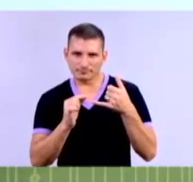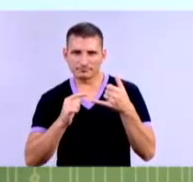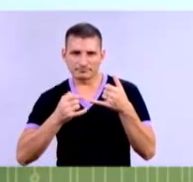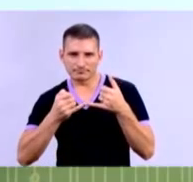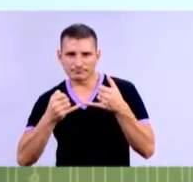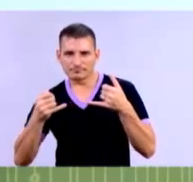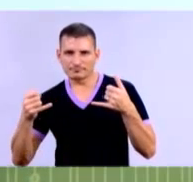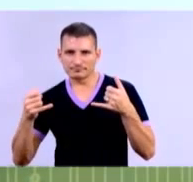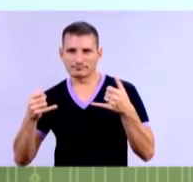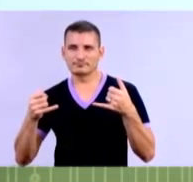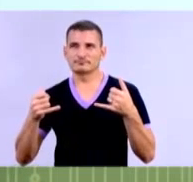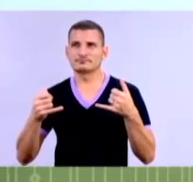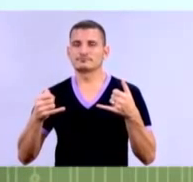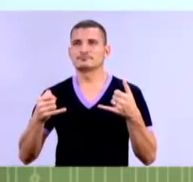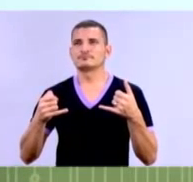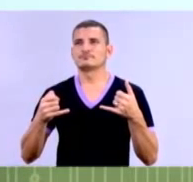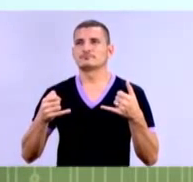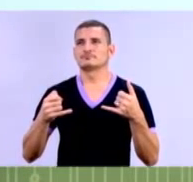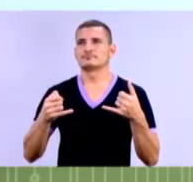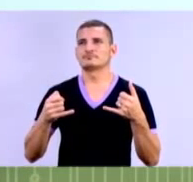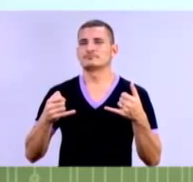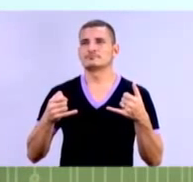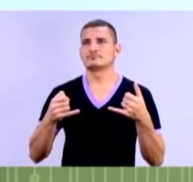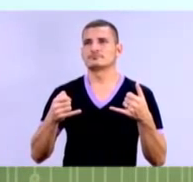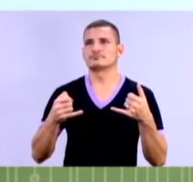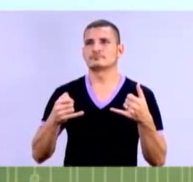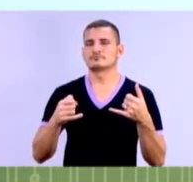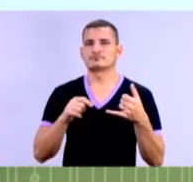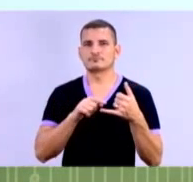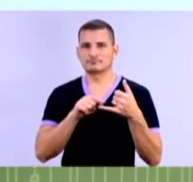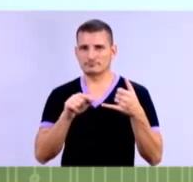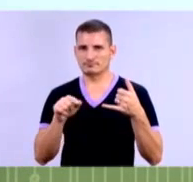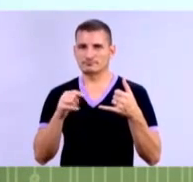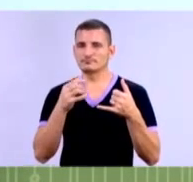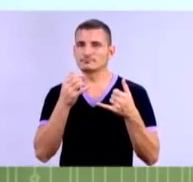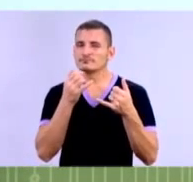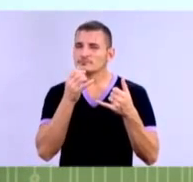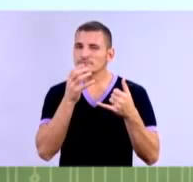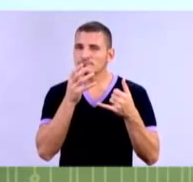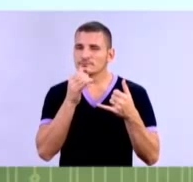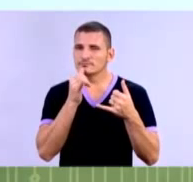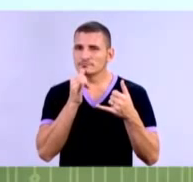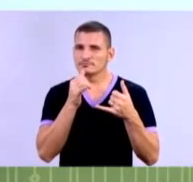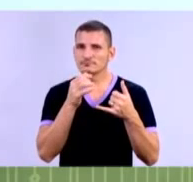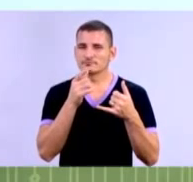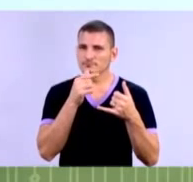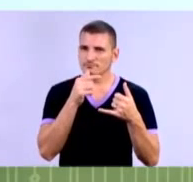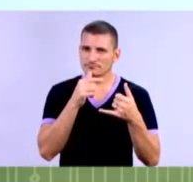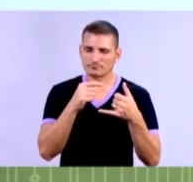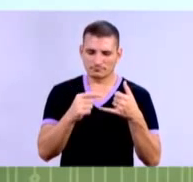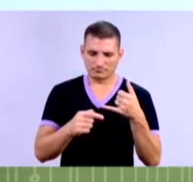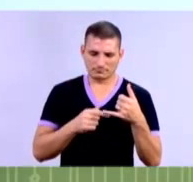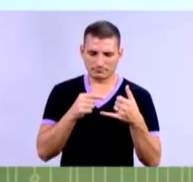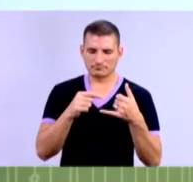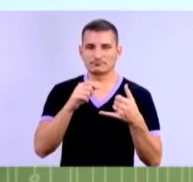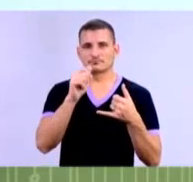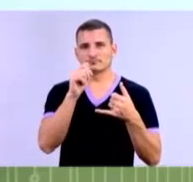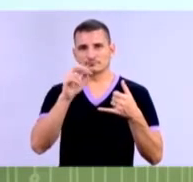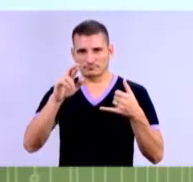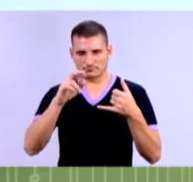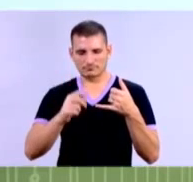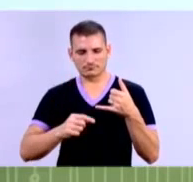está simulando como se fosse a água, vamos dizer assim, e o ar em volta. No caso, são dois